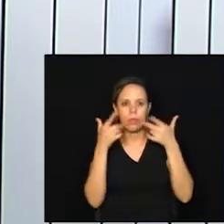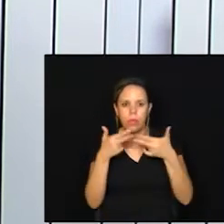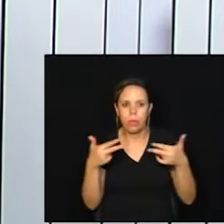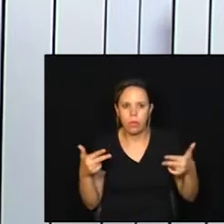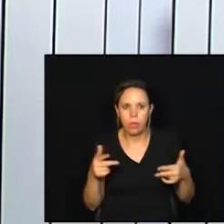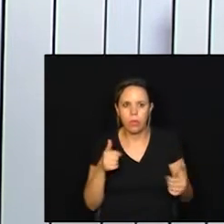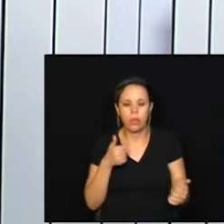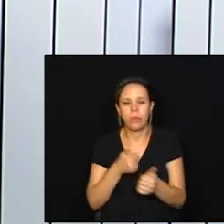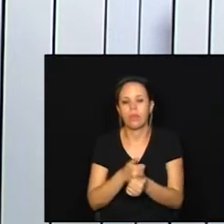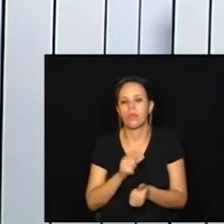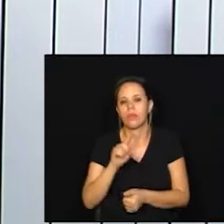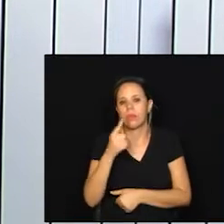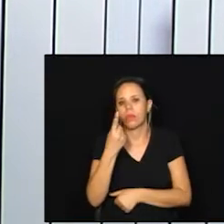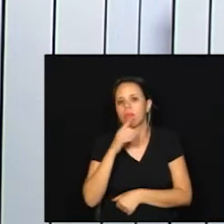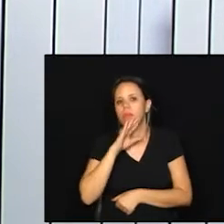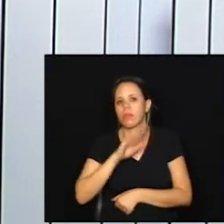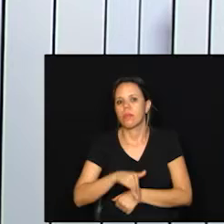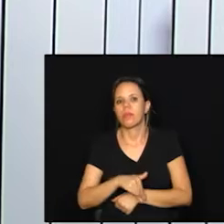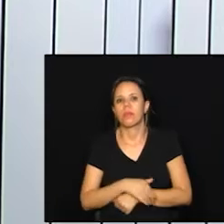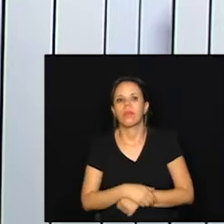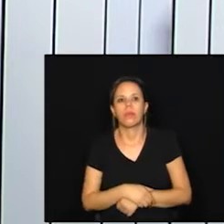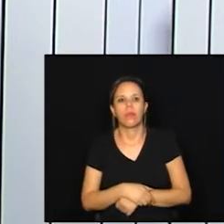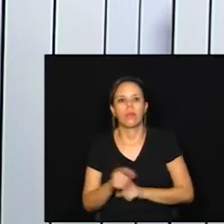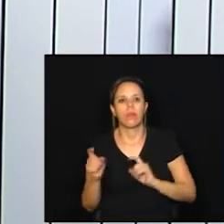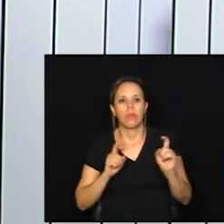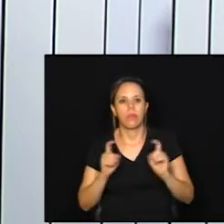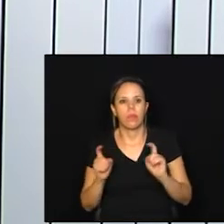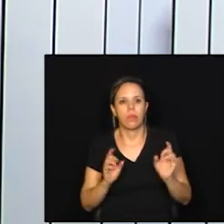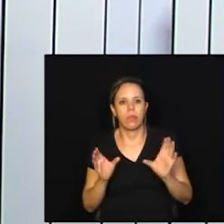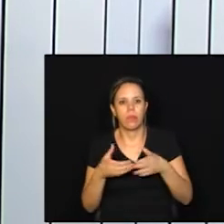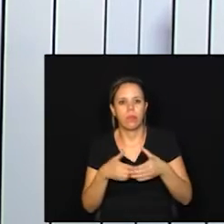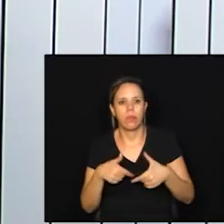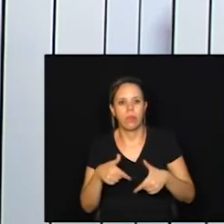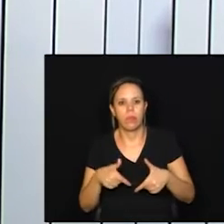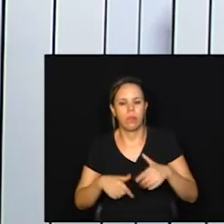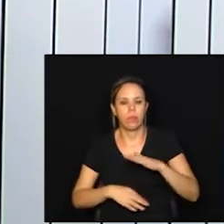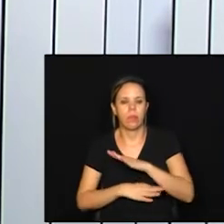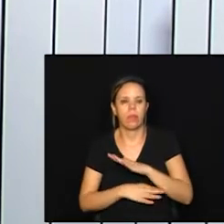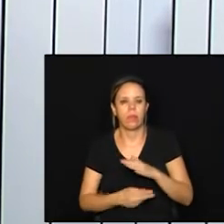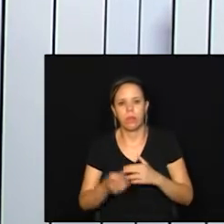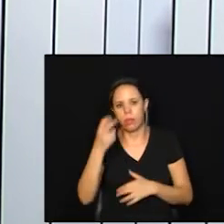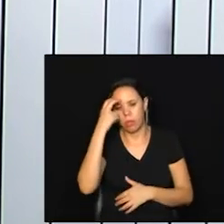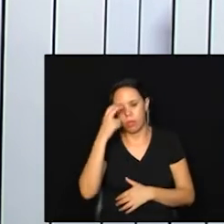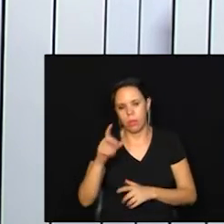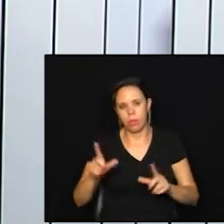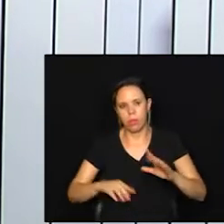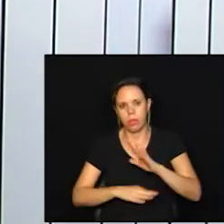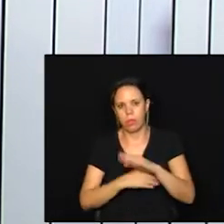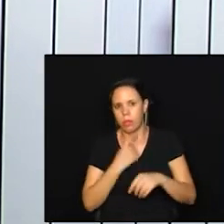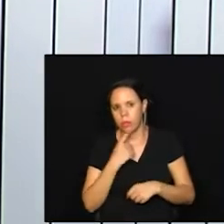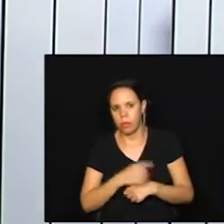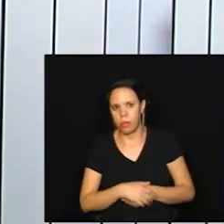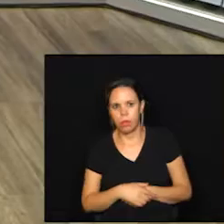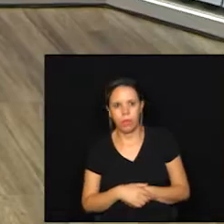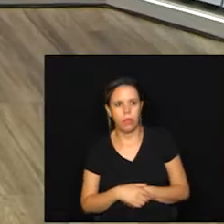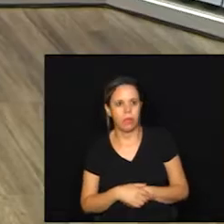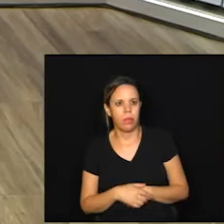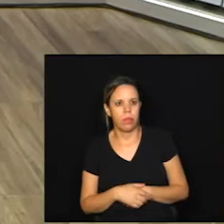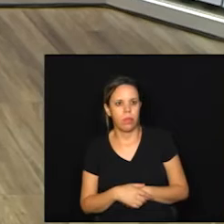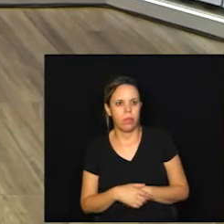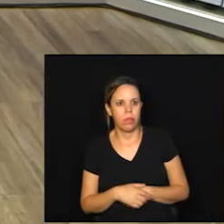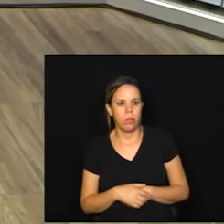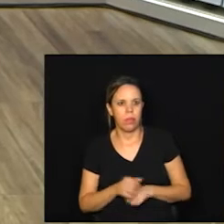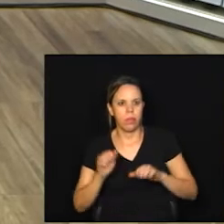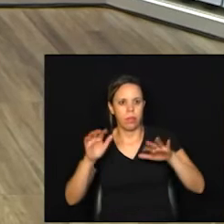Então, daqui a pouco, 13h, reunião da Comissão Permanente de Cultura aqui na TV Câmara Campinas. E